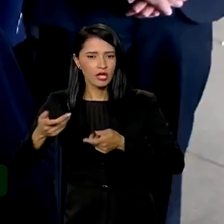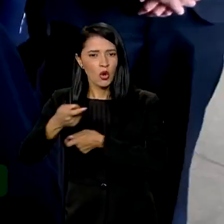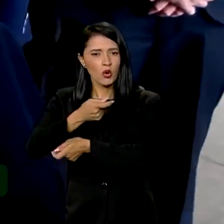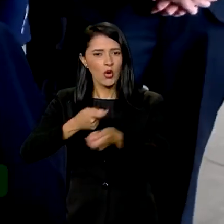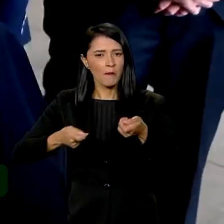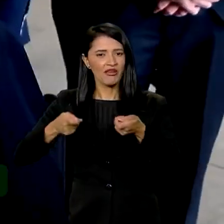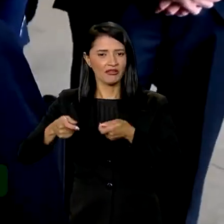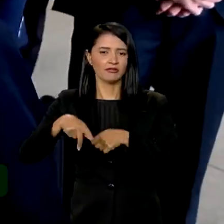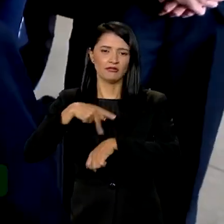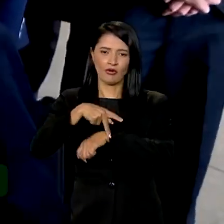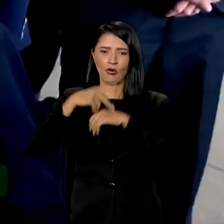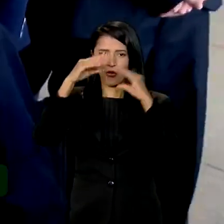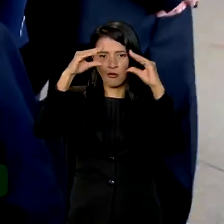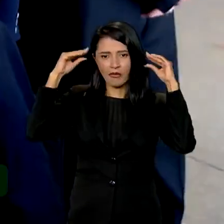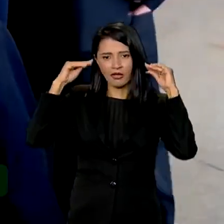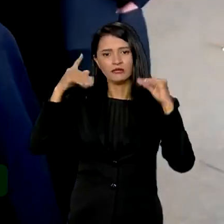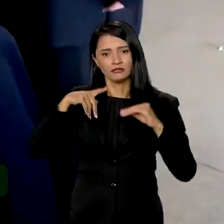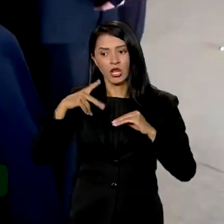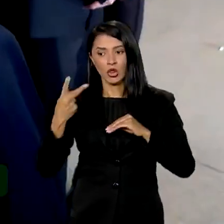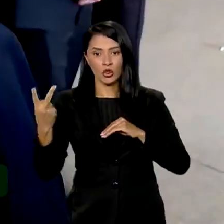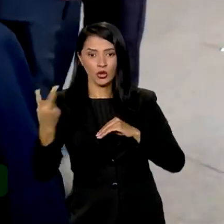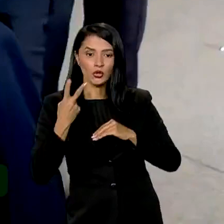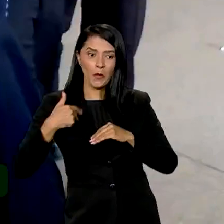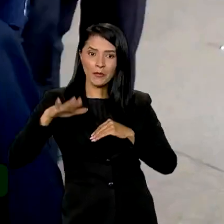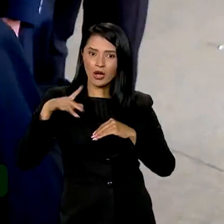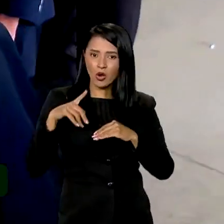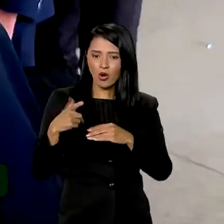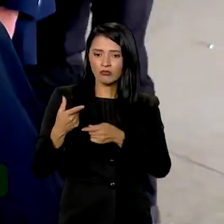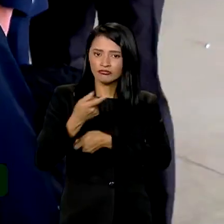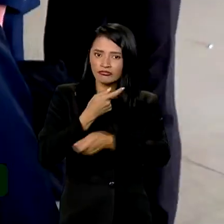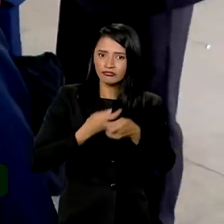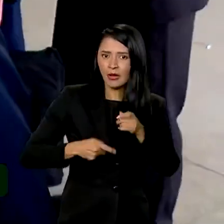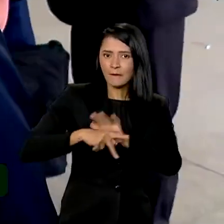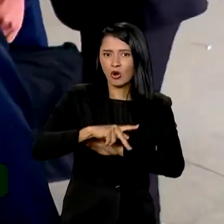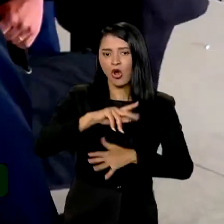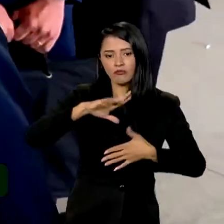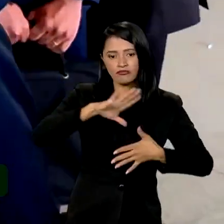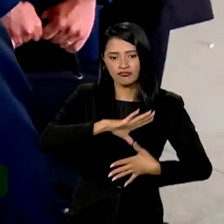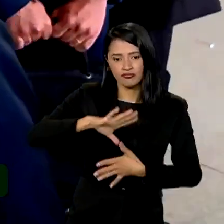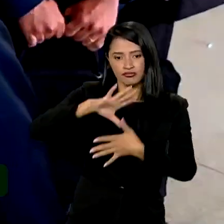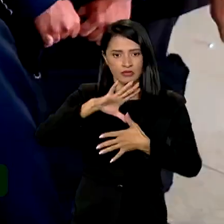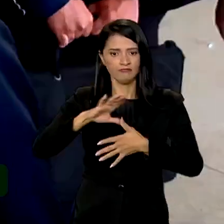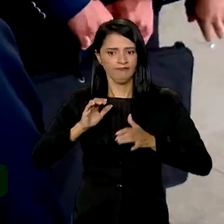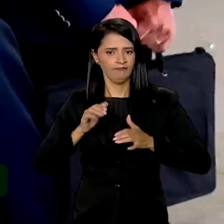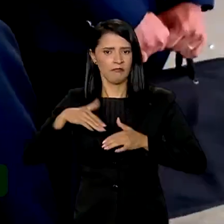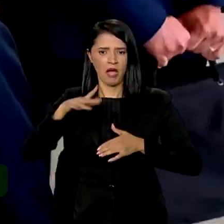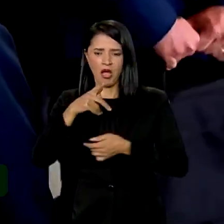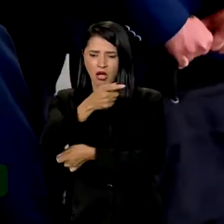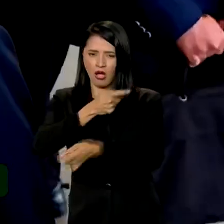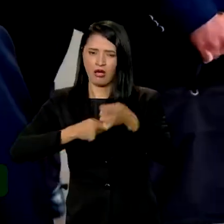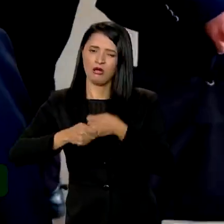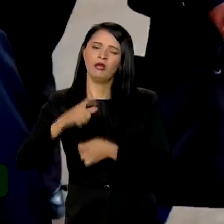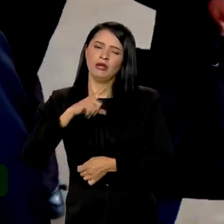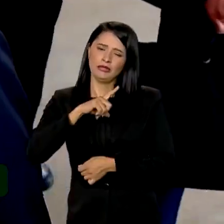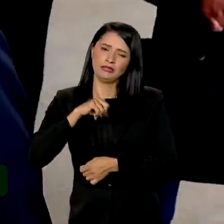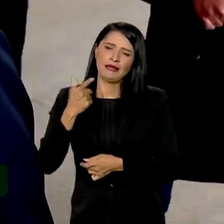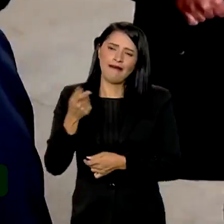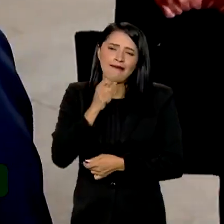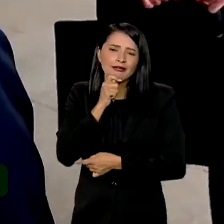comércio com o México. Nós somos as duas maiores economias do continente, portanto, nós ainda temos